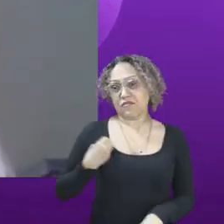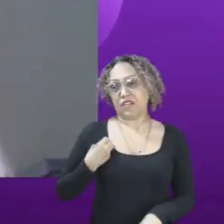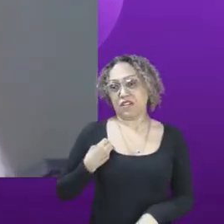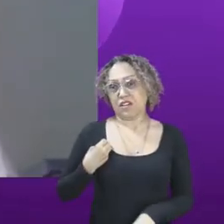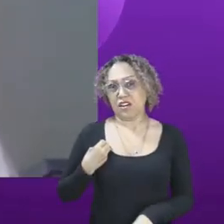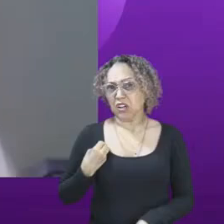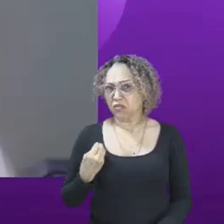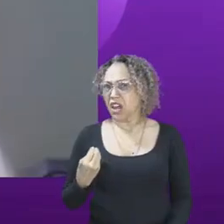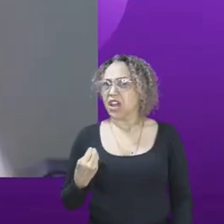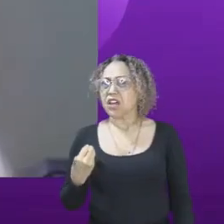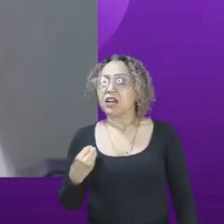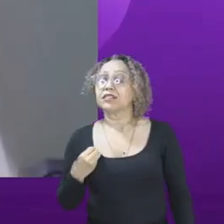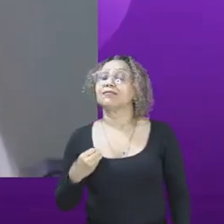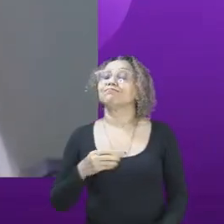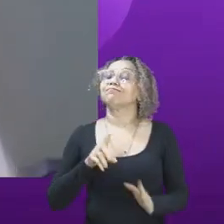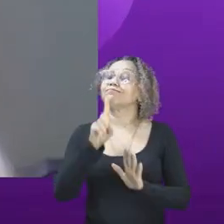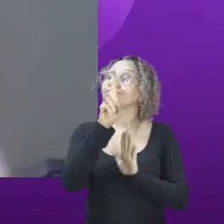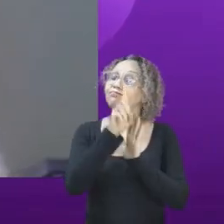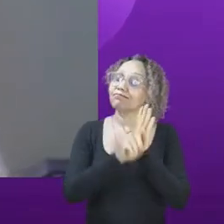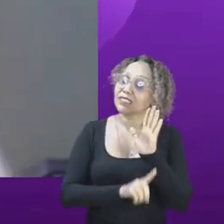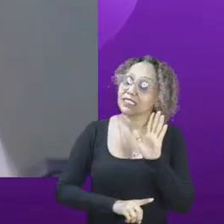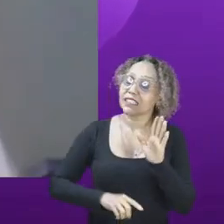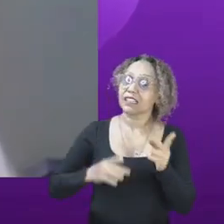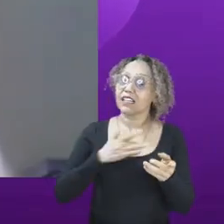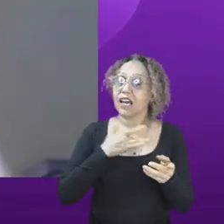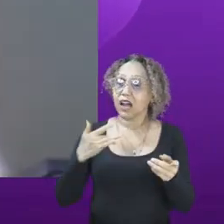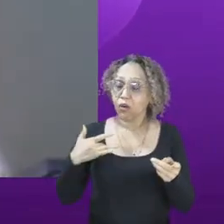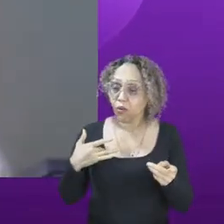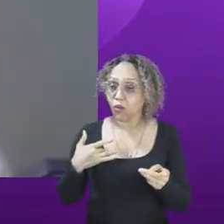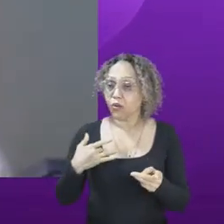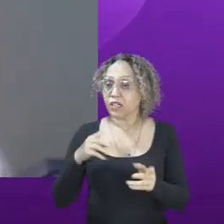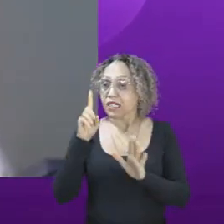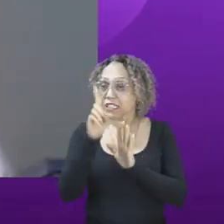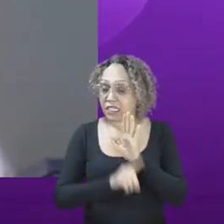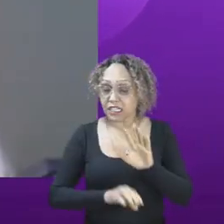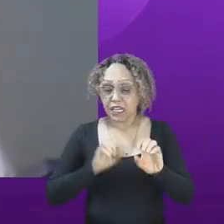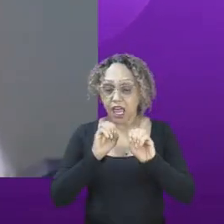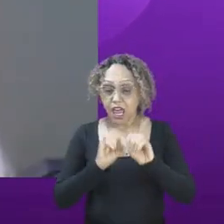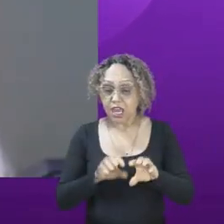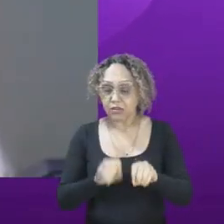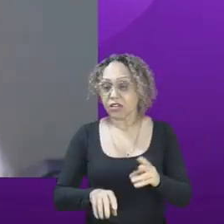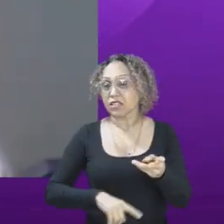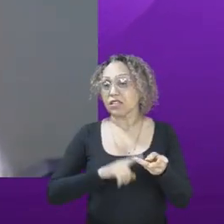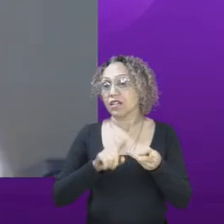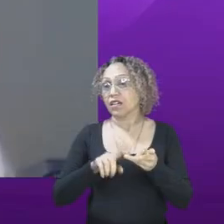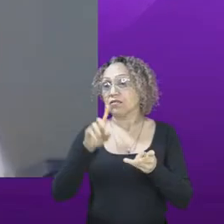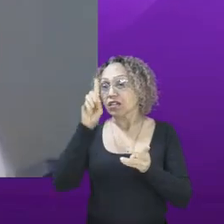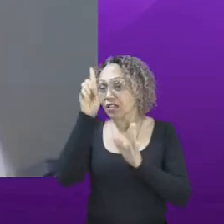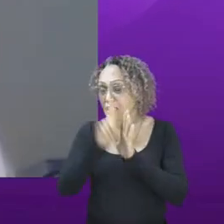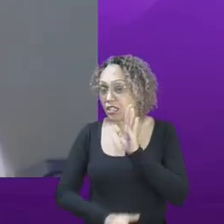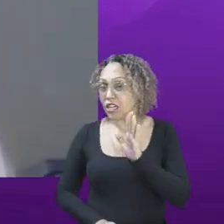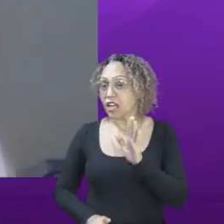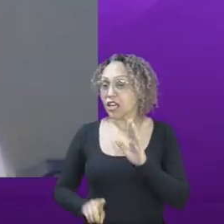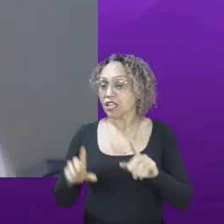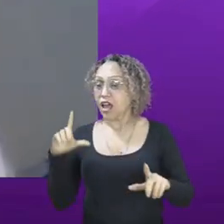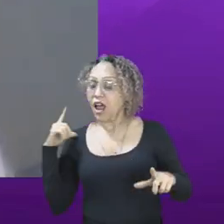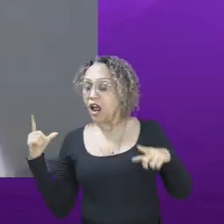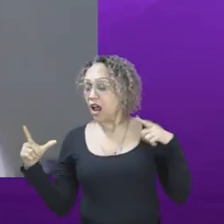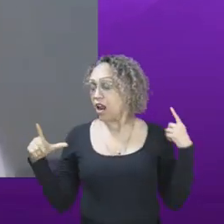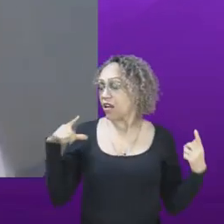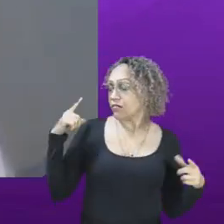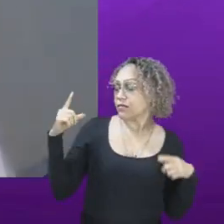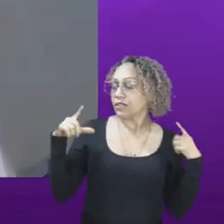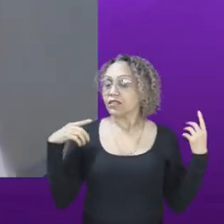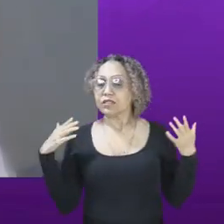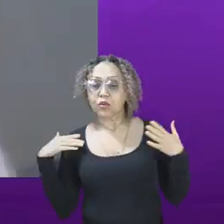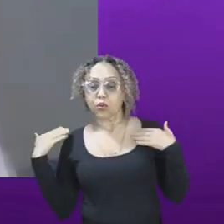né, do direito à saúde, do direito à educação, do direito à moradia, do direito ao lazer, e inclusive do direito ao ócio, sabe?